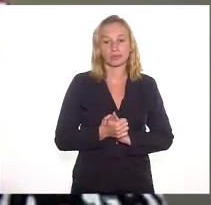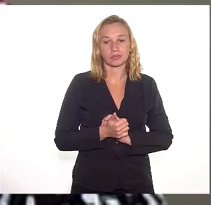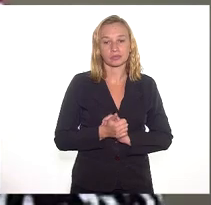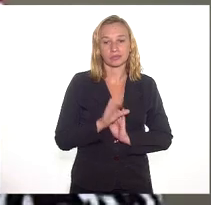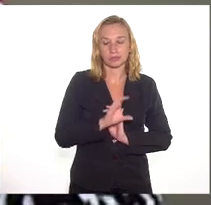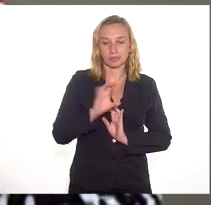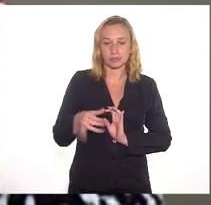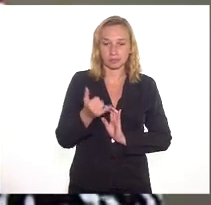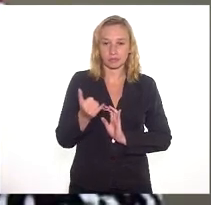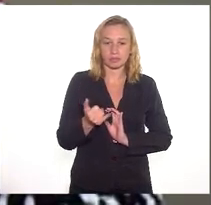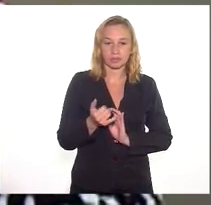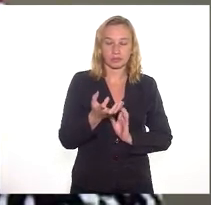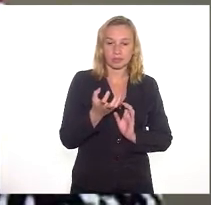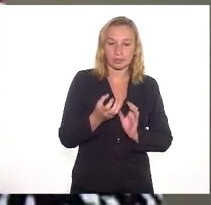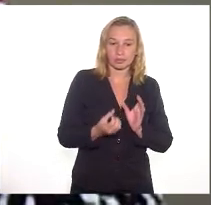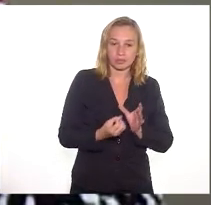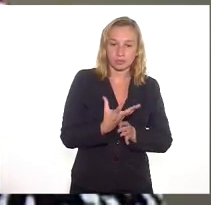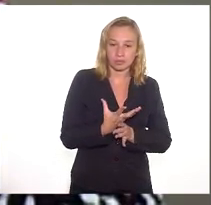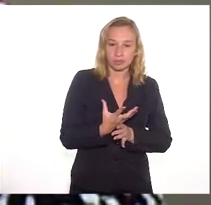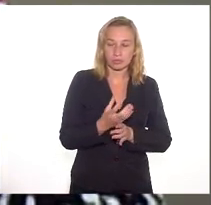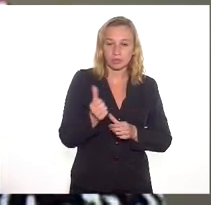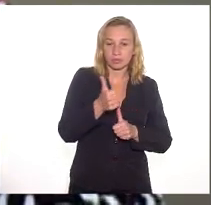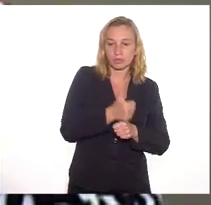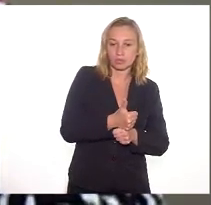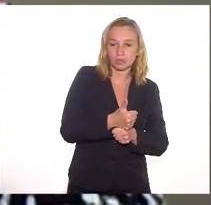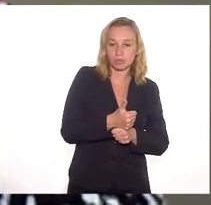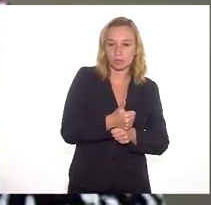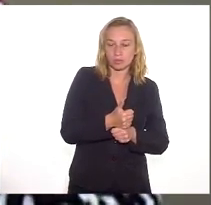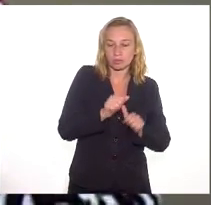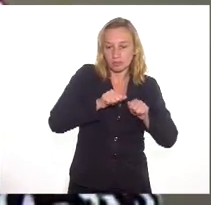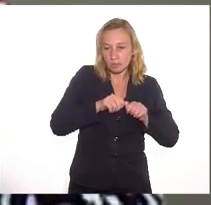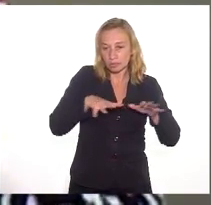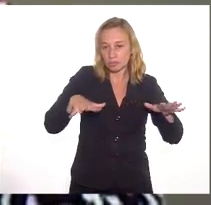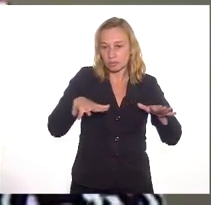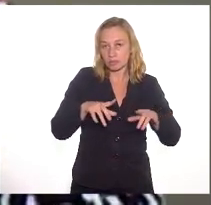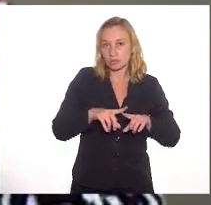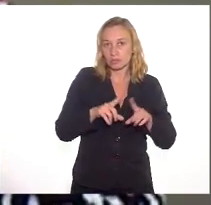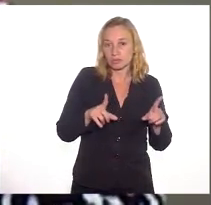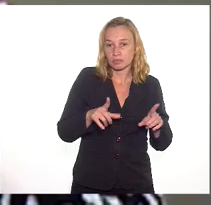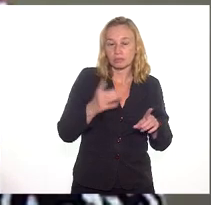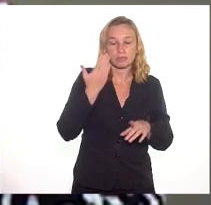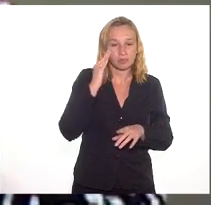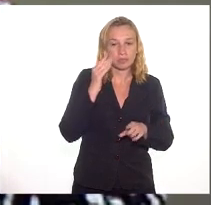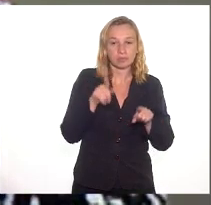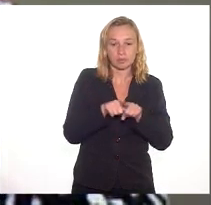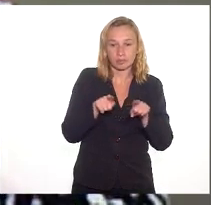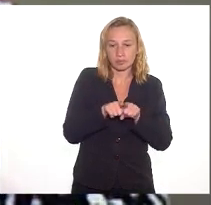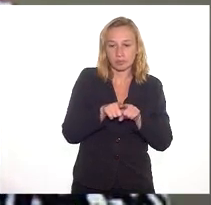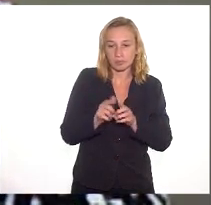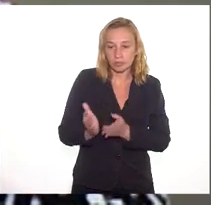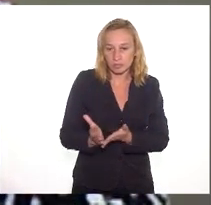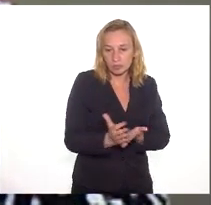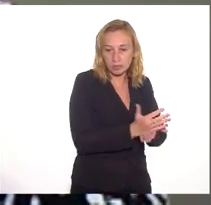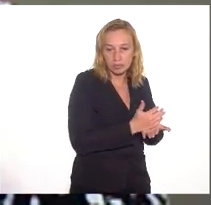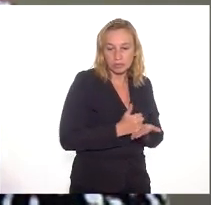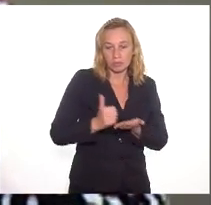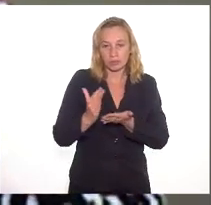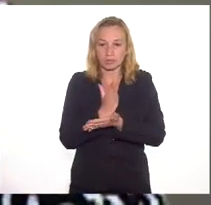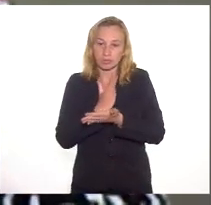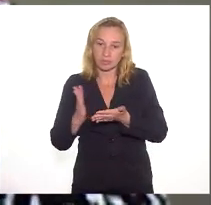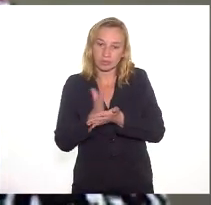CCJ tentou construir aí um substitutivo mais amplo, mas entendo também que foram acolhidas algumas emendas